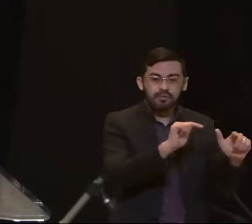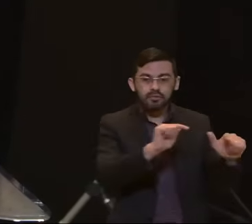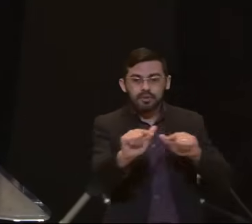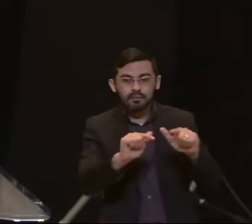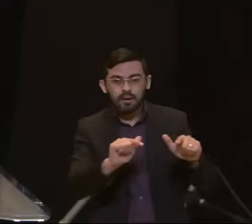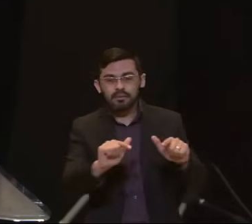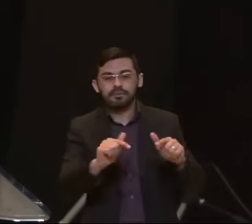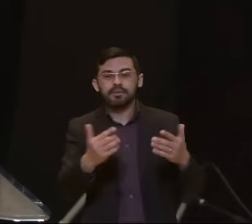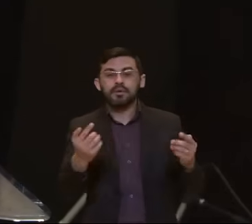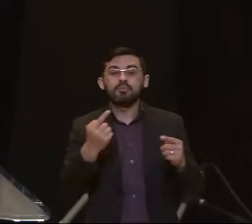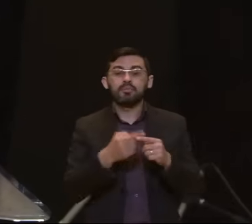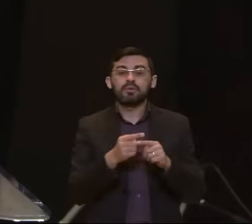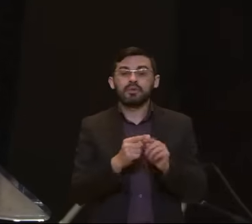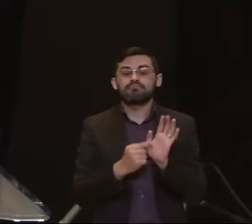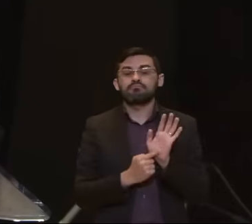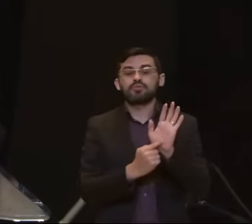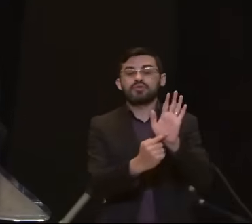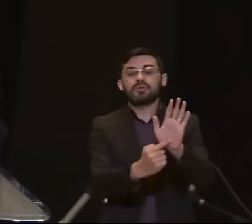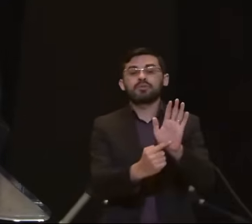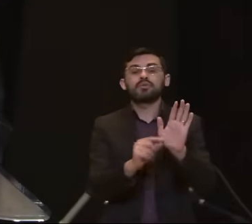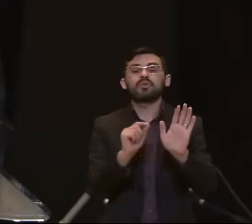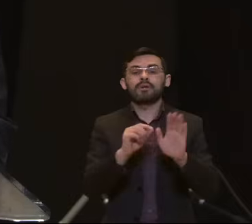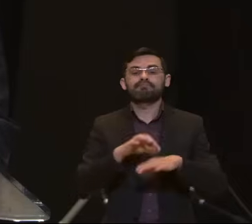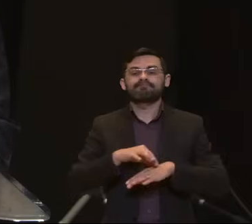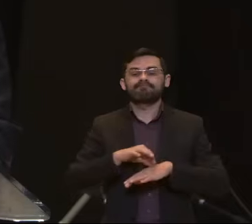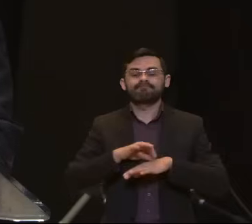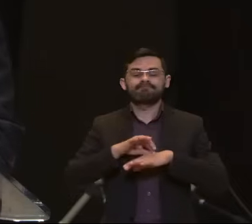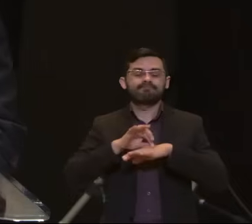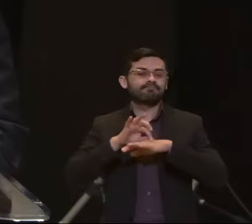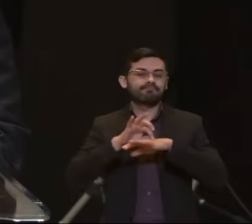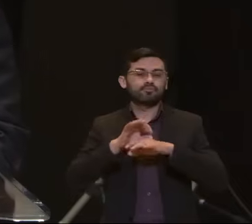gente está revelando é a nossa carnalidade.